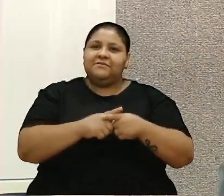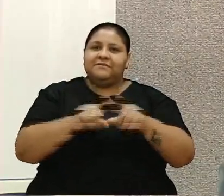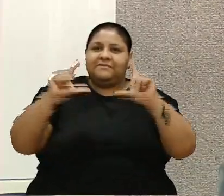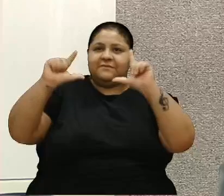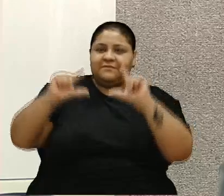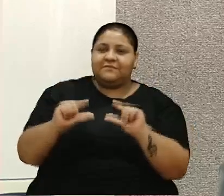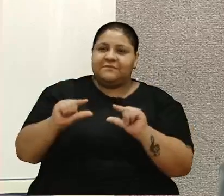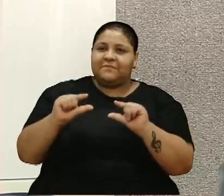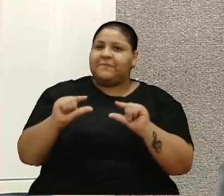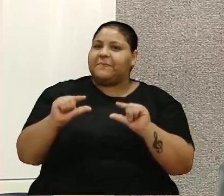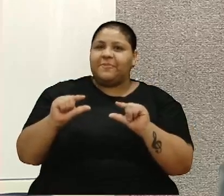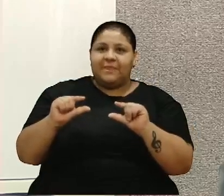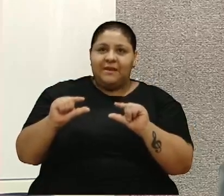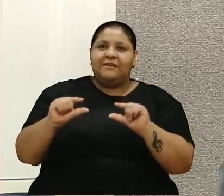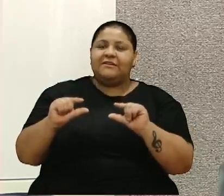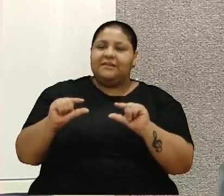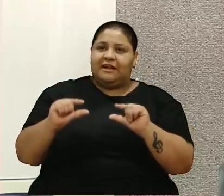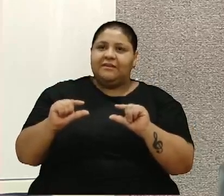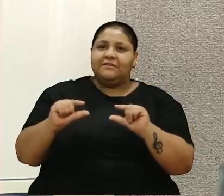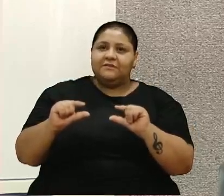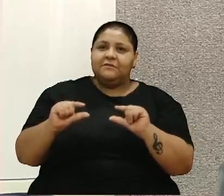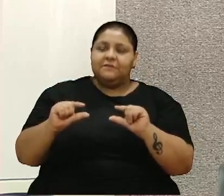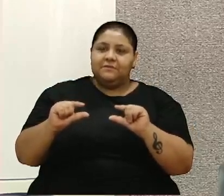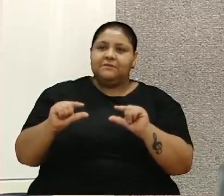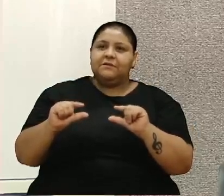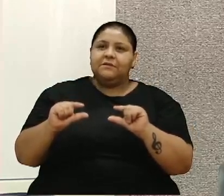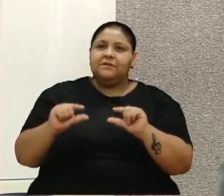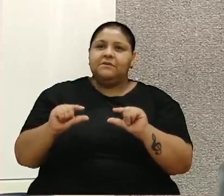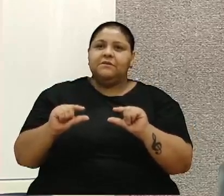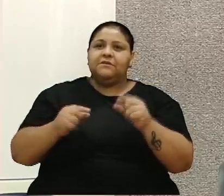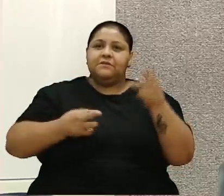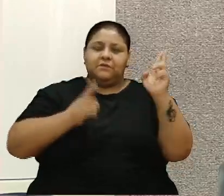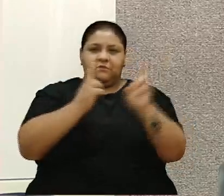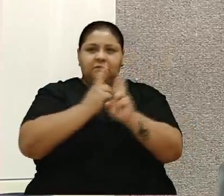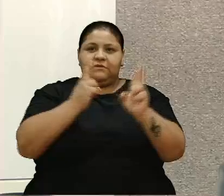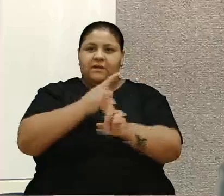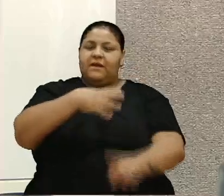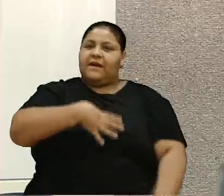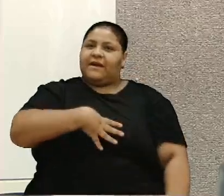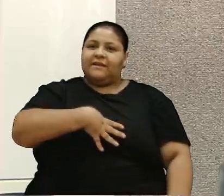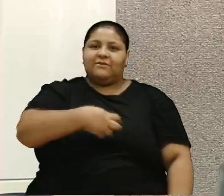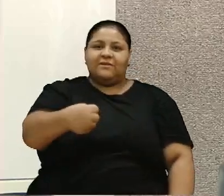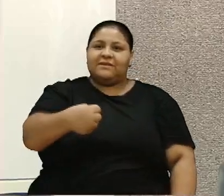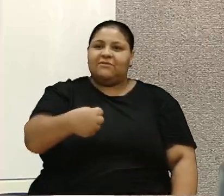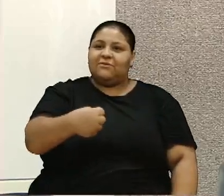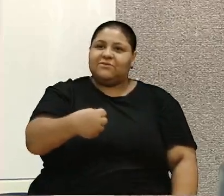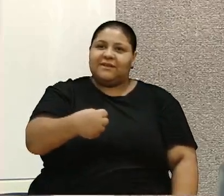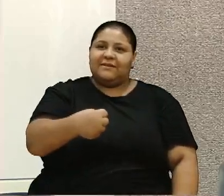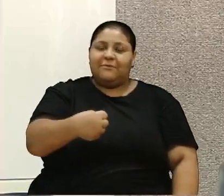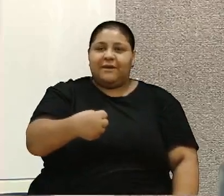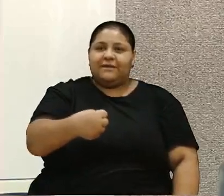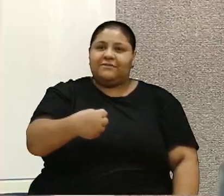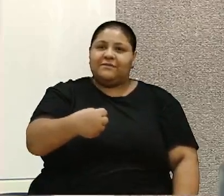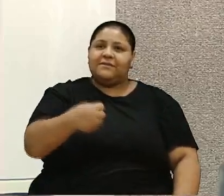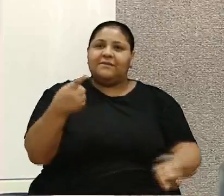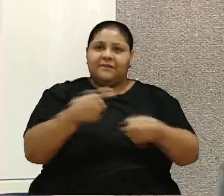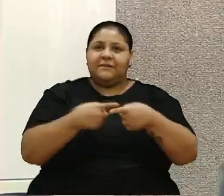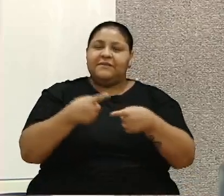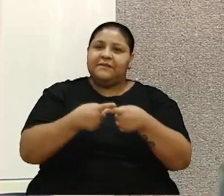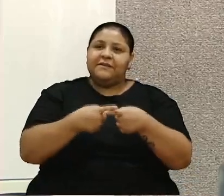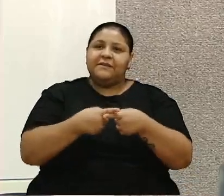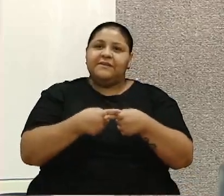pudermos erradicar isso, seria o melhor, né, o melhor cenário com relação ao suicídio, à automutilação, ao bullying, que também provoca